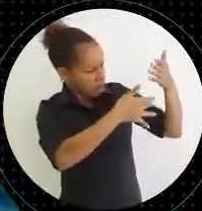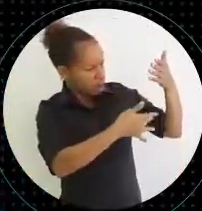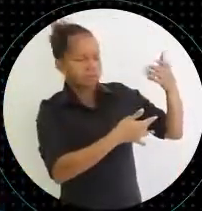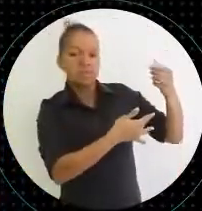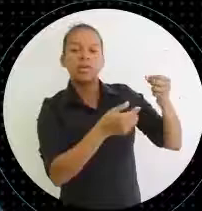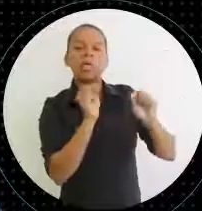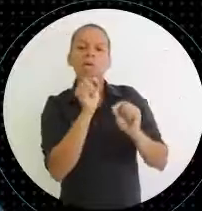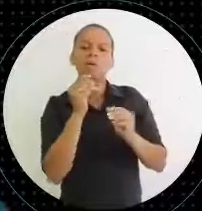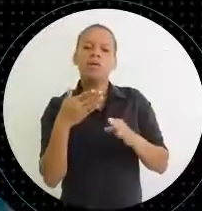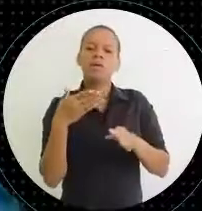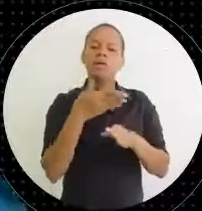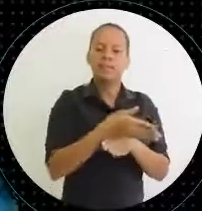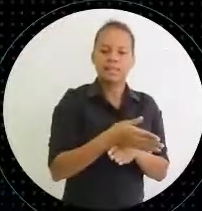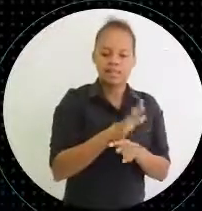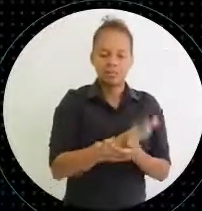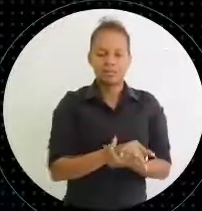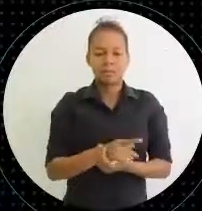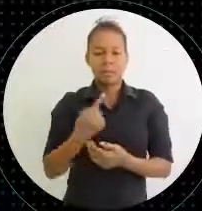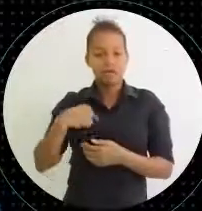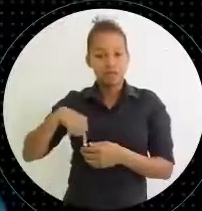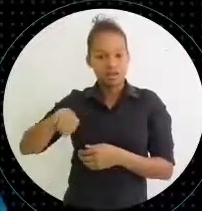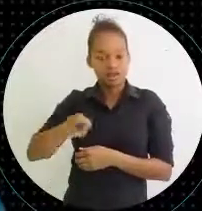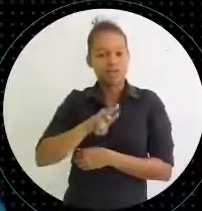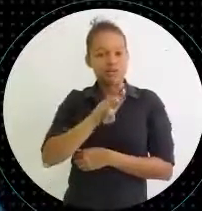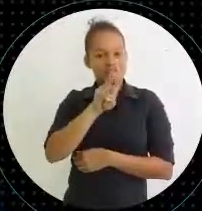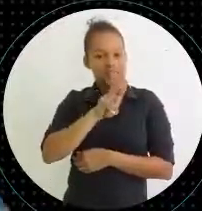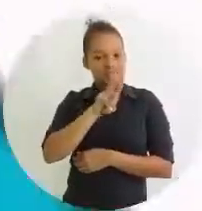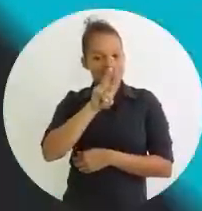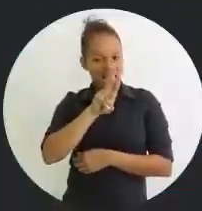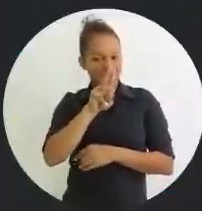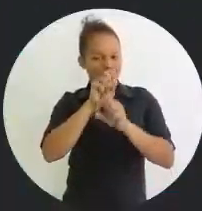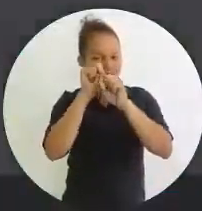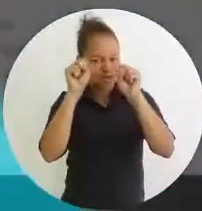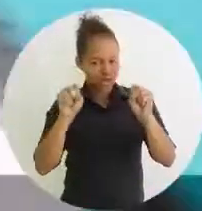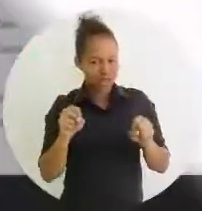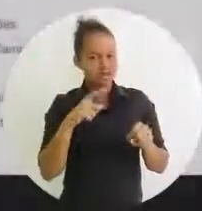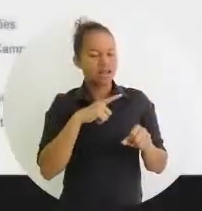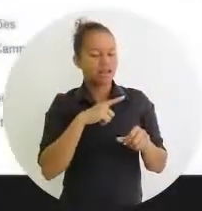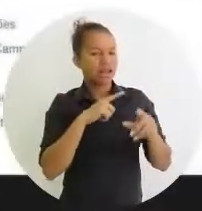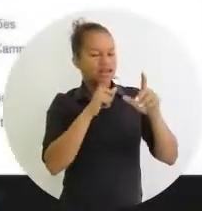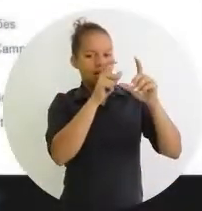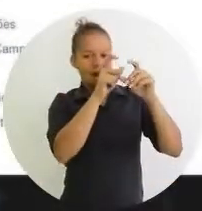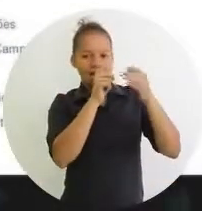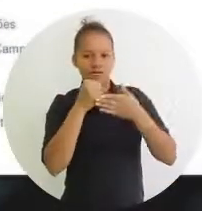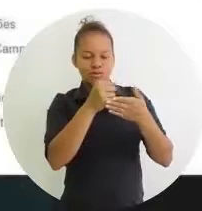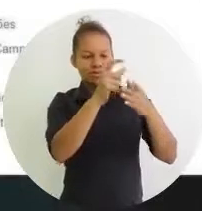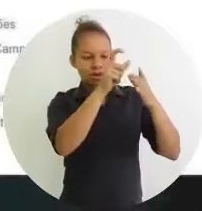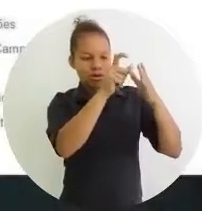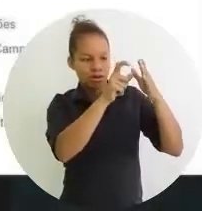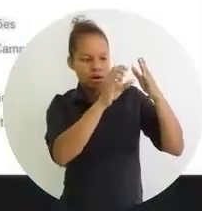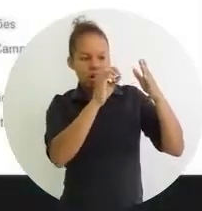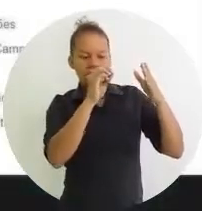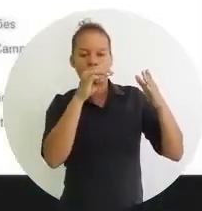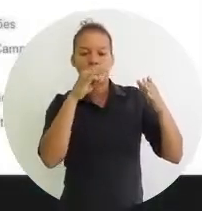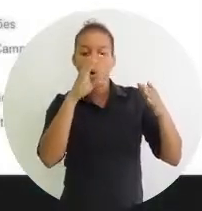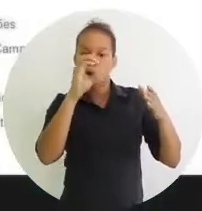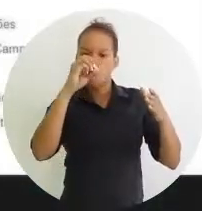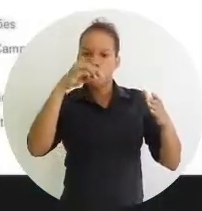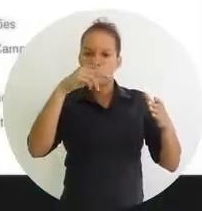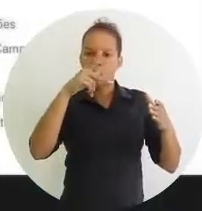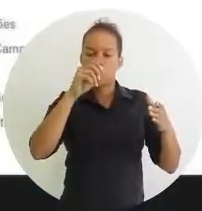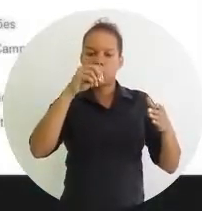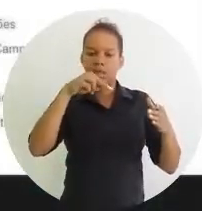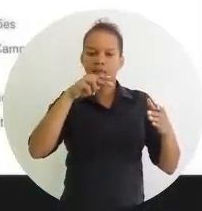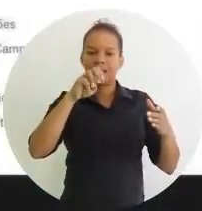Bootstrap. Então como eu devo fazer? Aí você vai no site do Bootstrap, tem na guia componentes, você vai ter